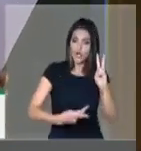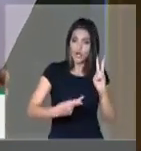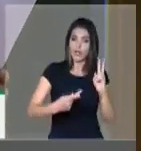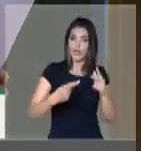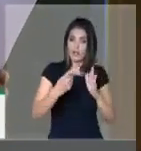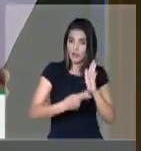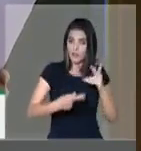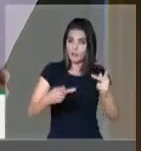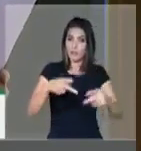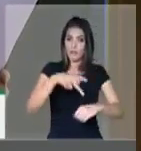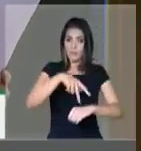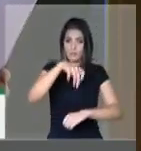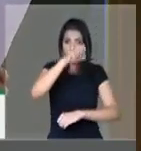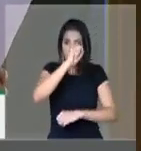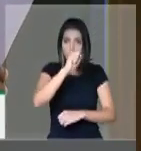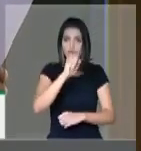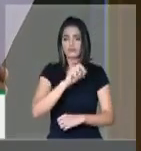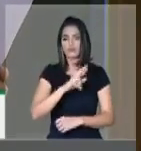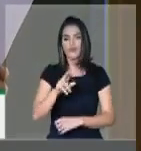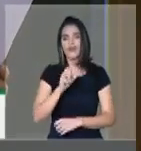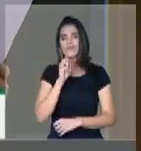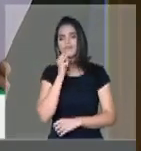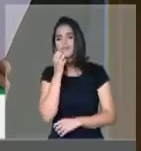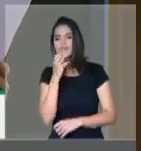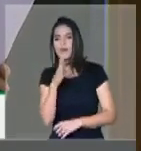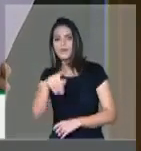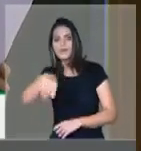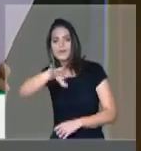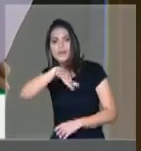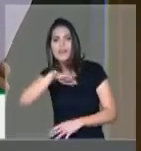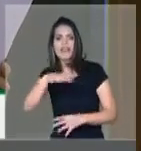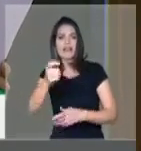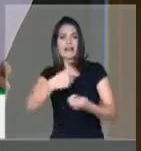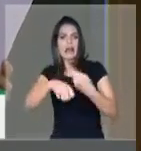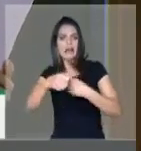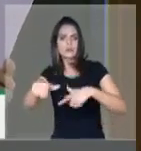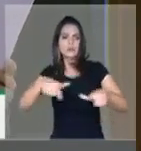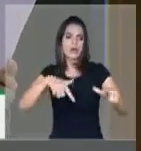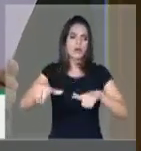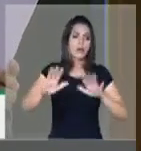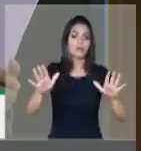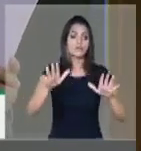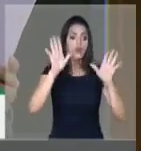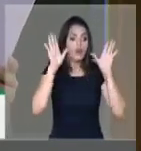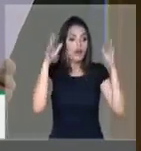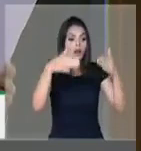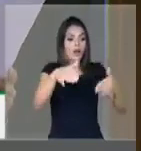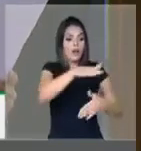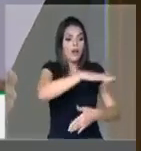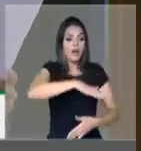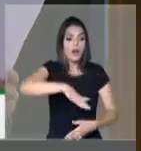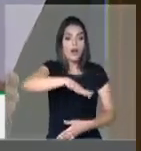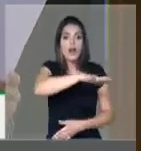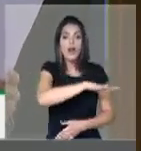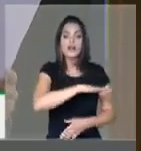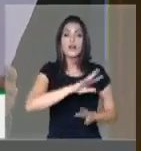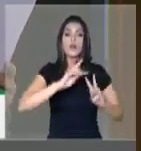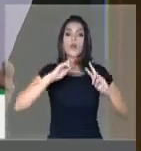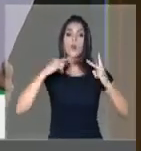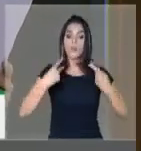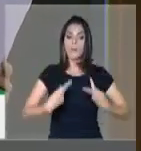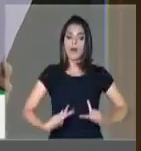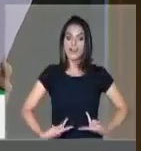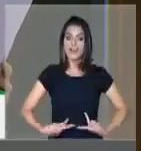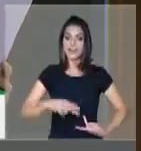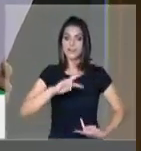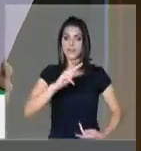pós-graduação desinteressantes ao mercado, notadamente nas áreas de humanas, tenderão a ser